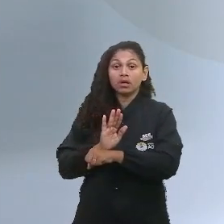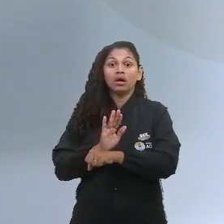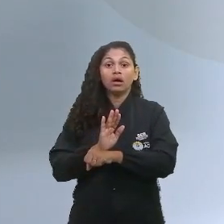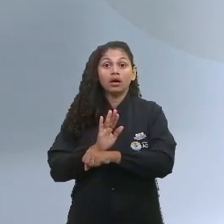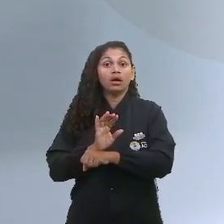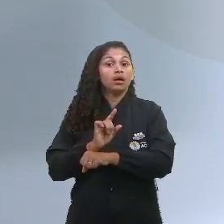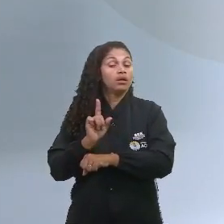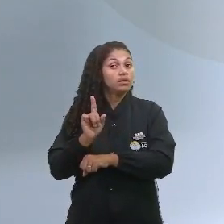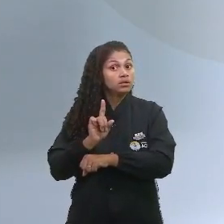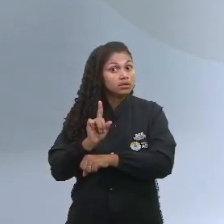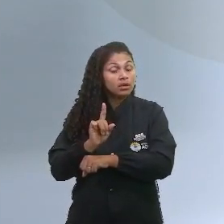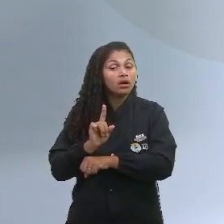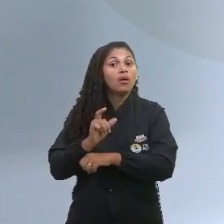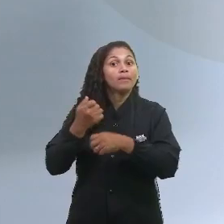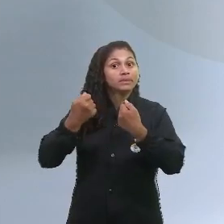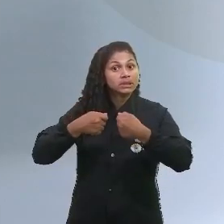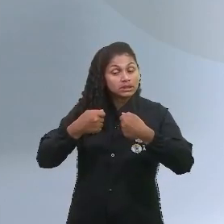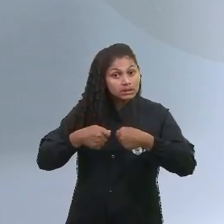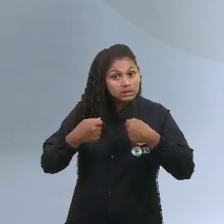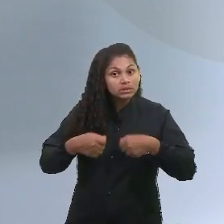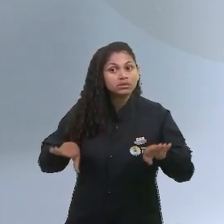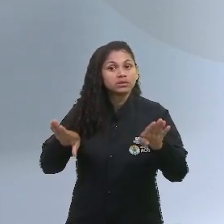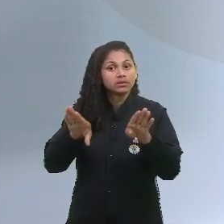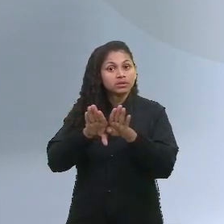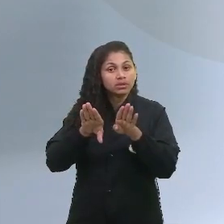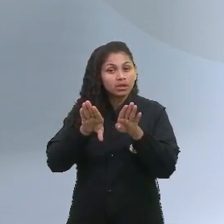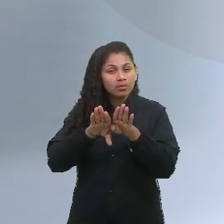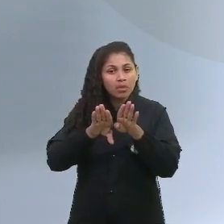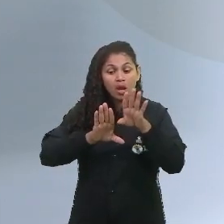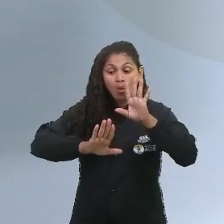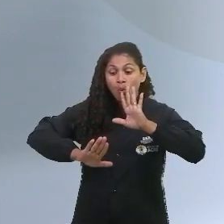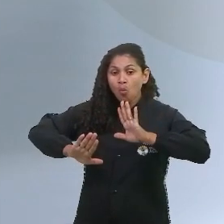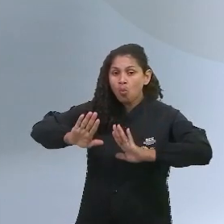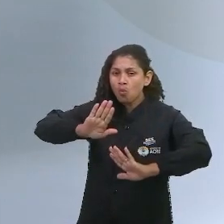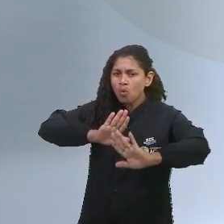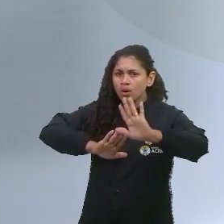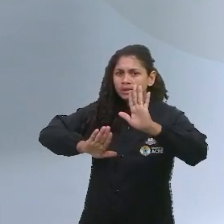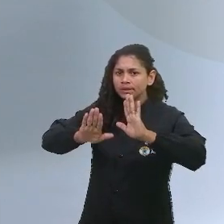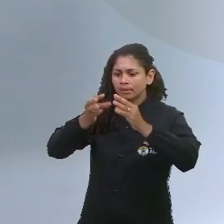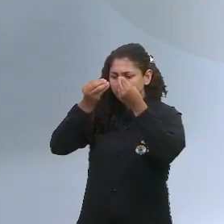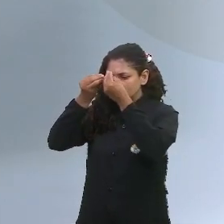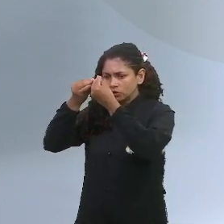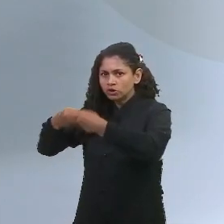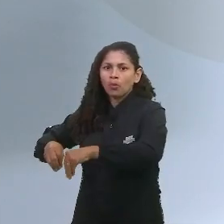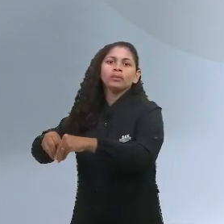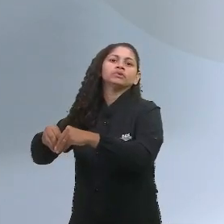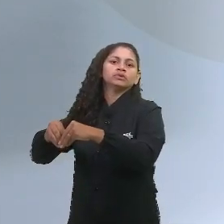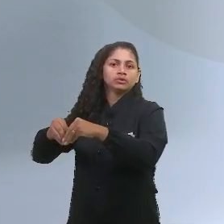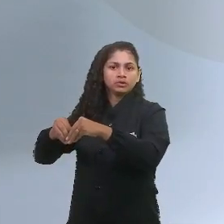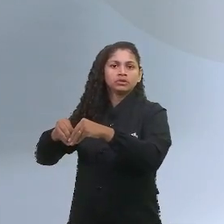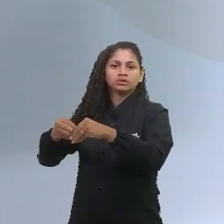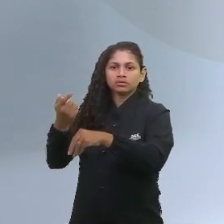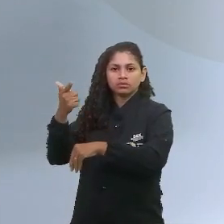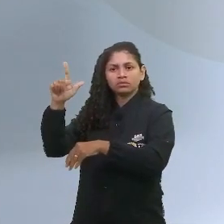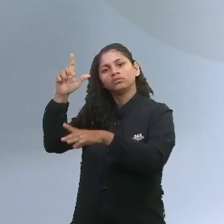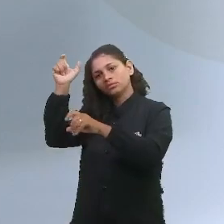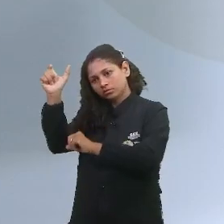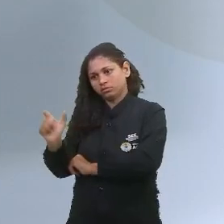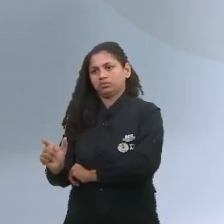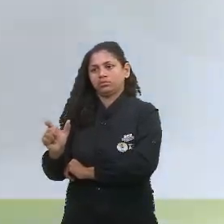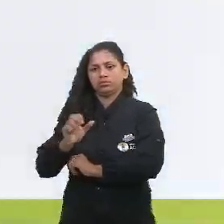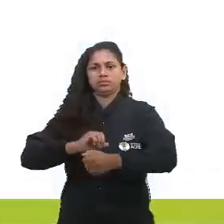vise não prejudicar o outro, seja o outro ser humano, seja outra forma de vida.